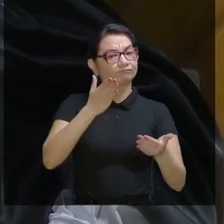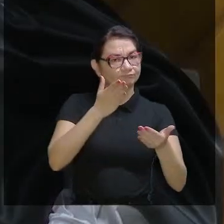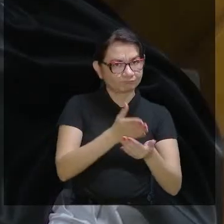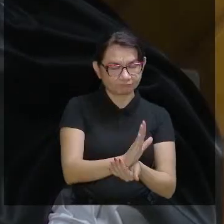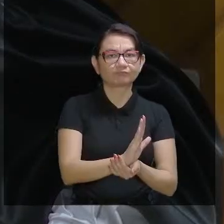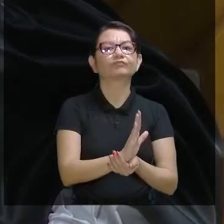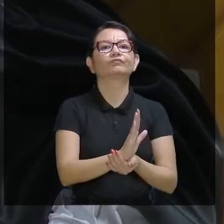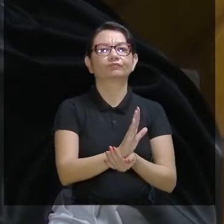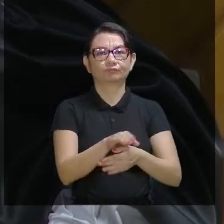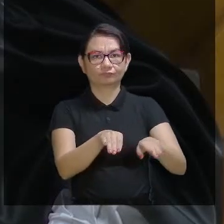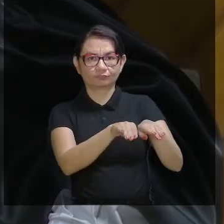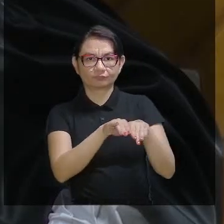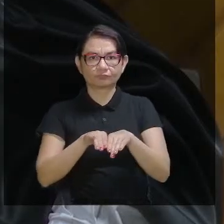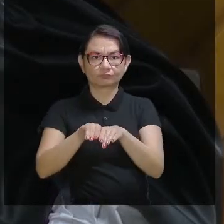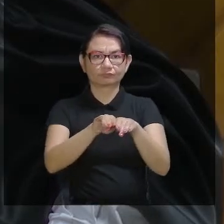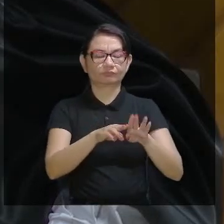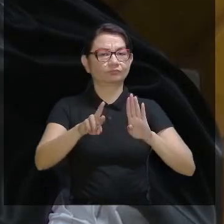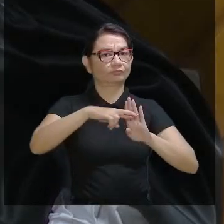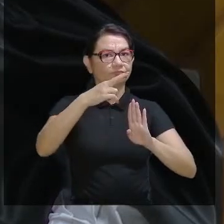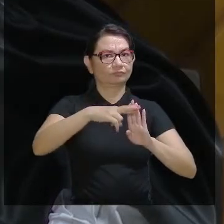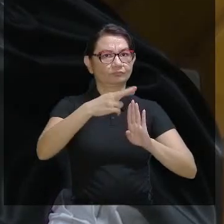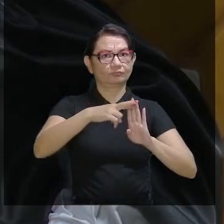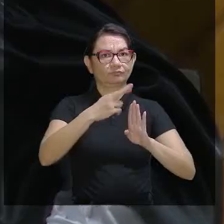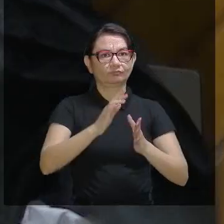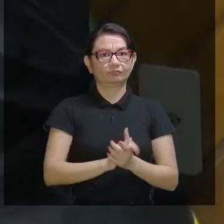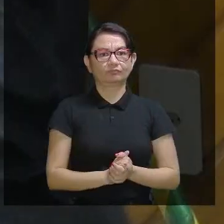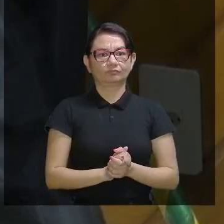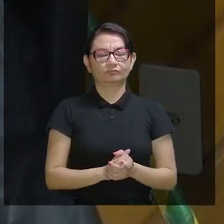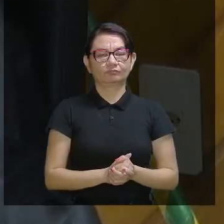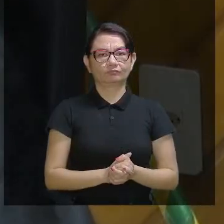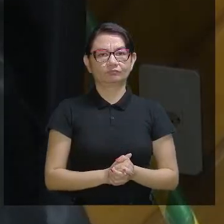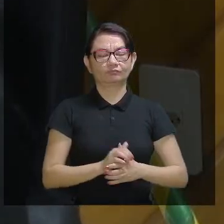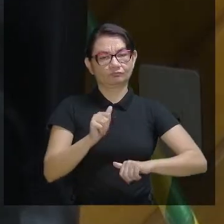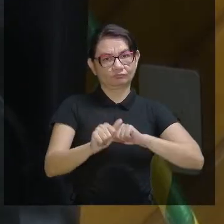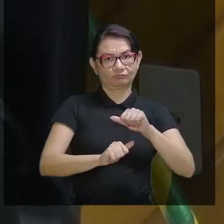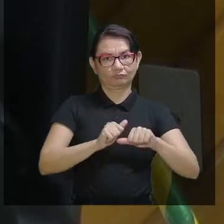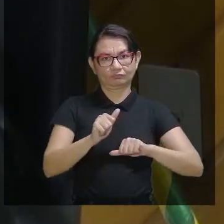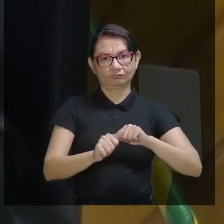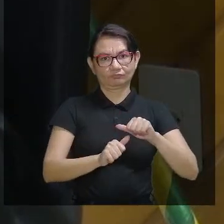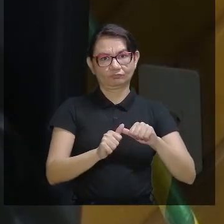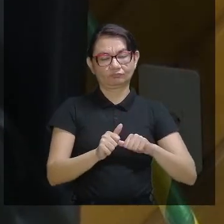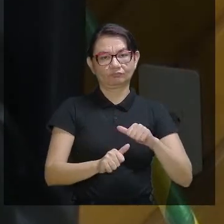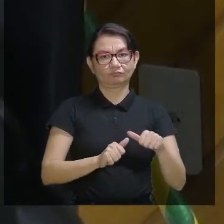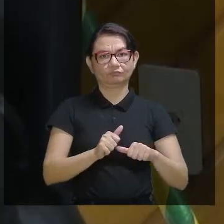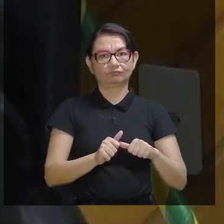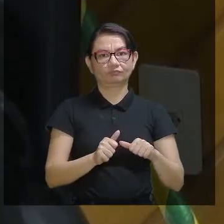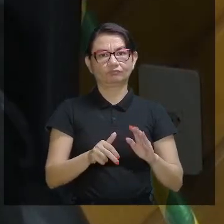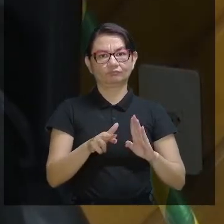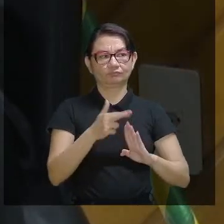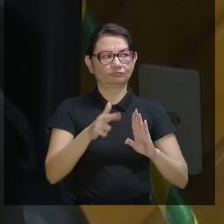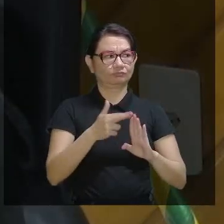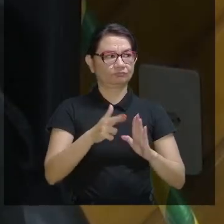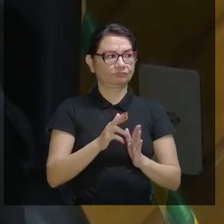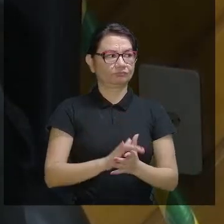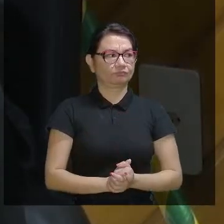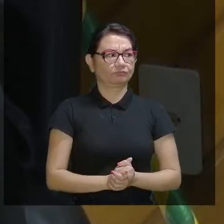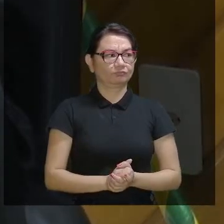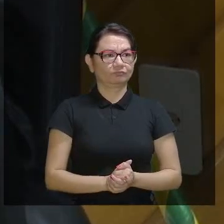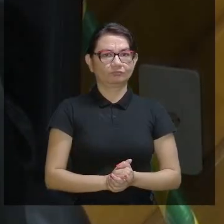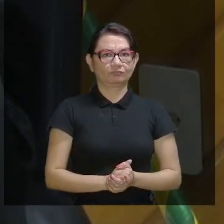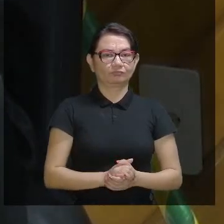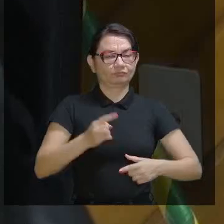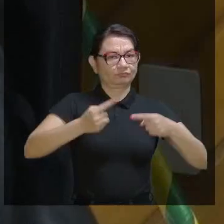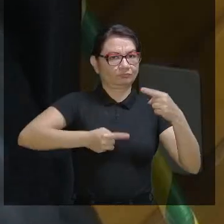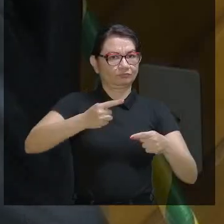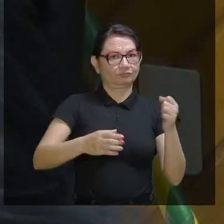aprovou a resolução, a minuta de resolução que alterou a de número 616, que dispõe sobre a política de segurança